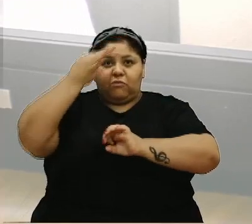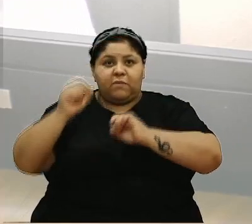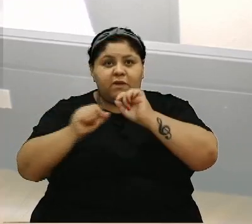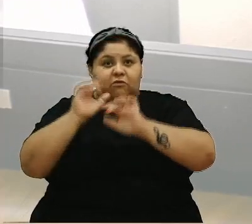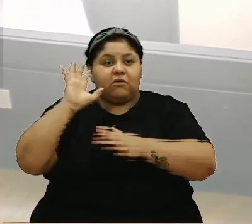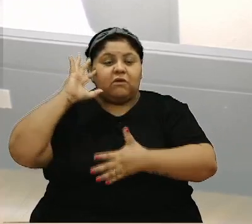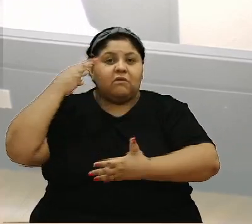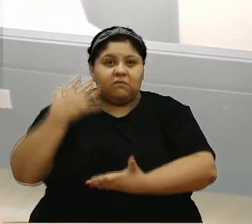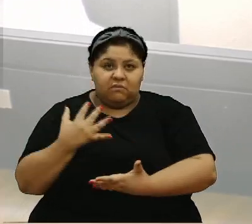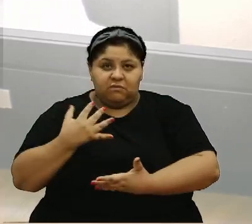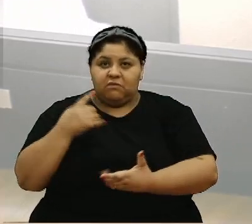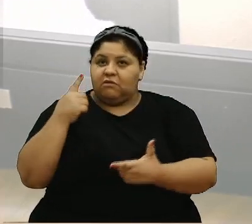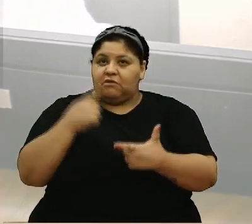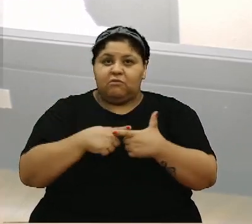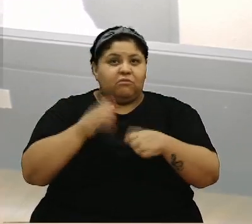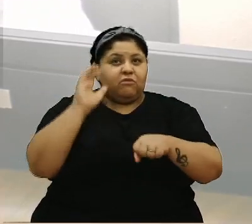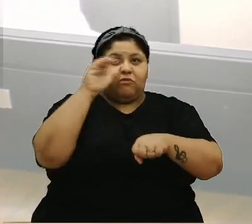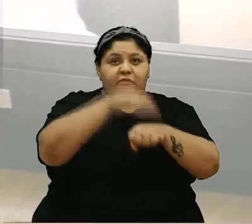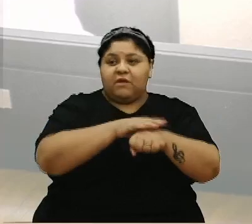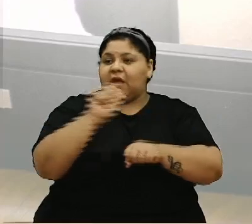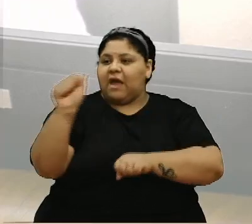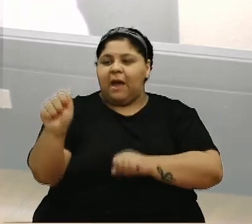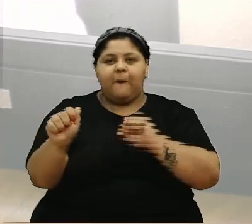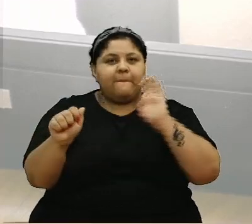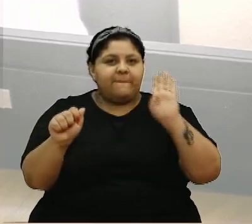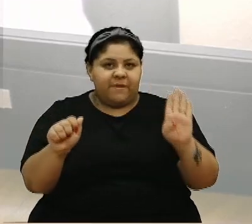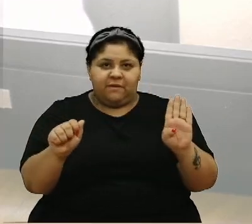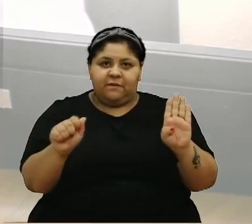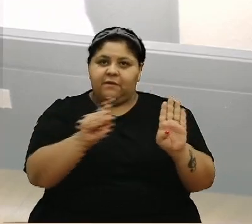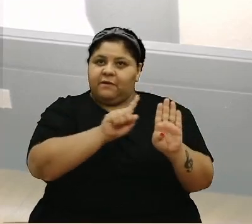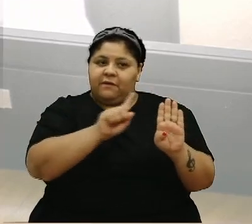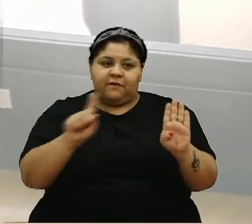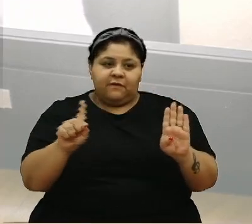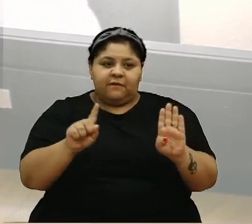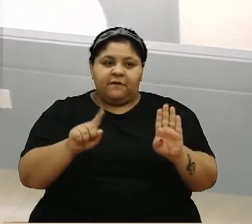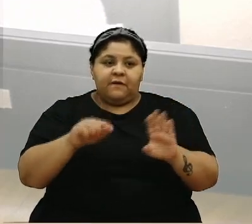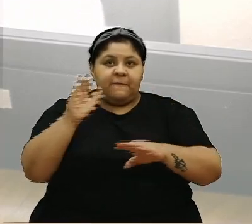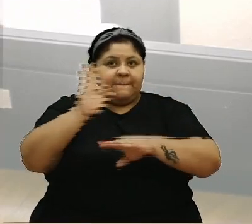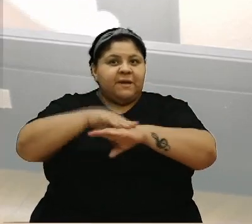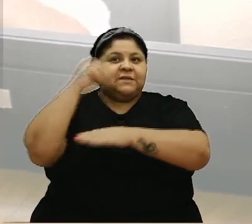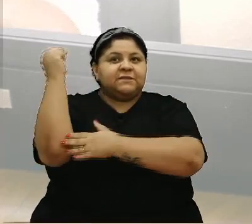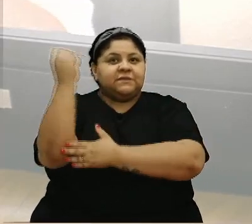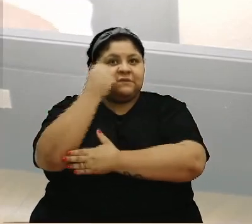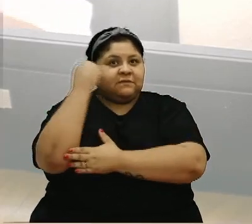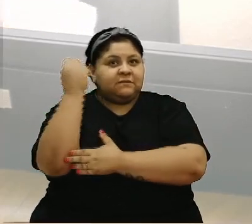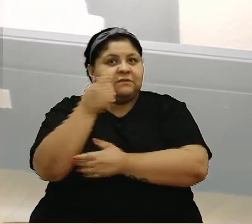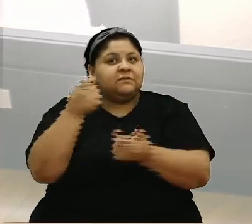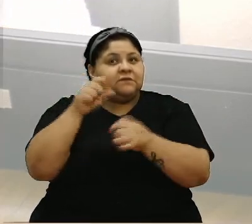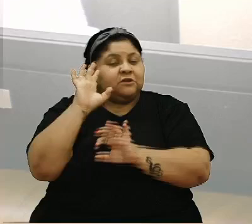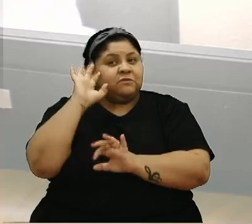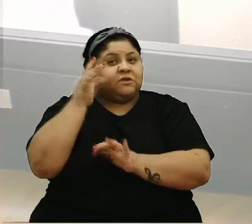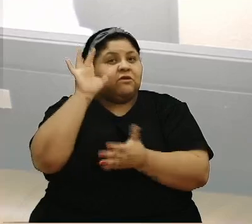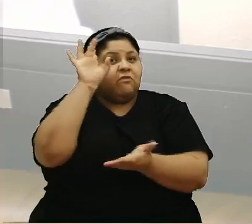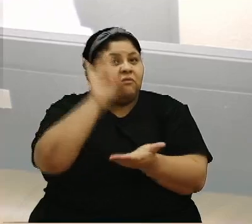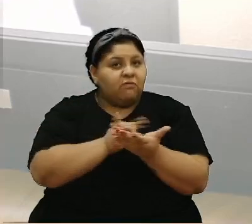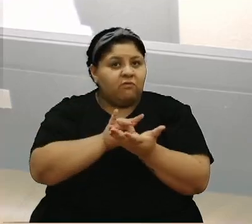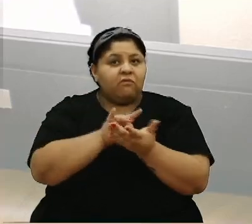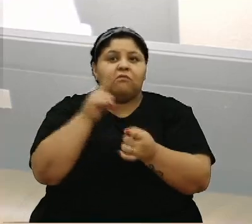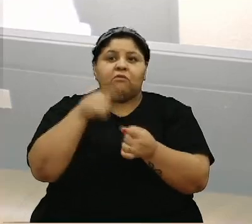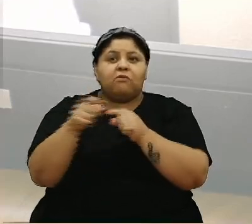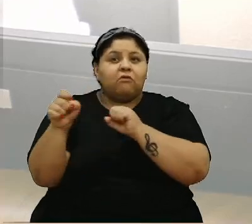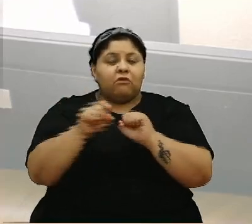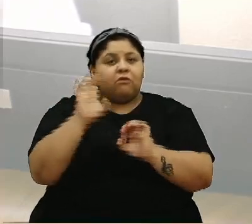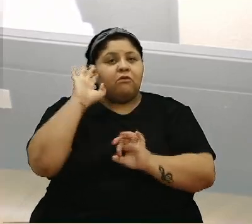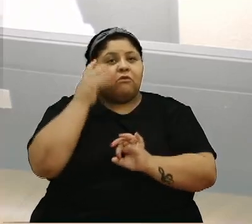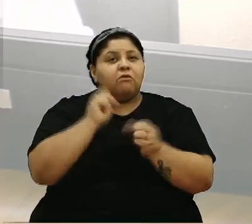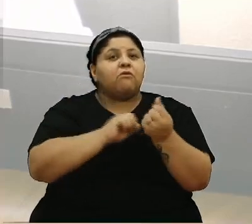acontecendo, porque não é culpa de A ou B. Isso é uma questão muito, muito mais grave. Então, ela precisa de uma solução definitiva, porque pode acarretar,